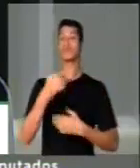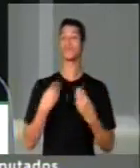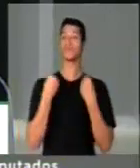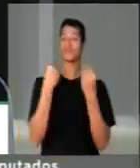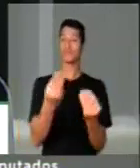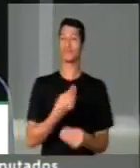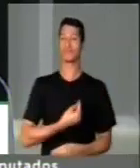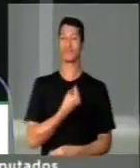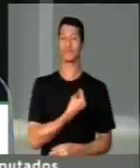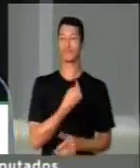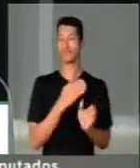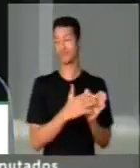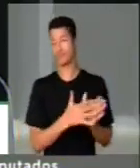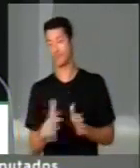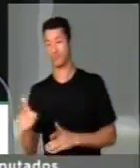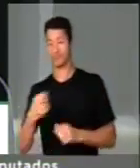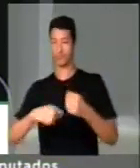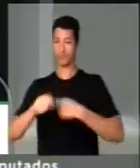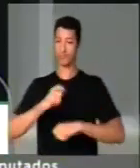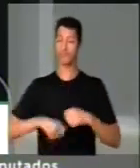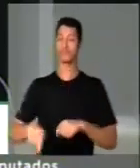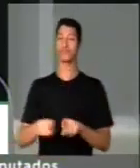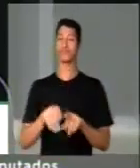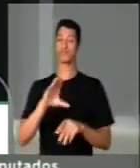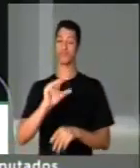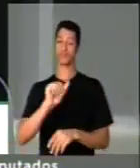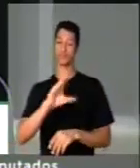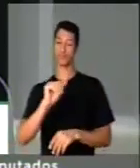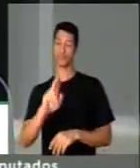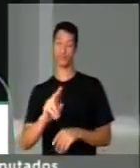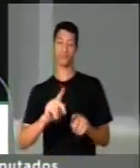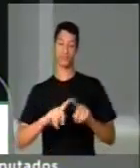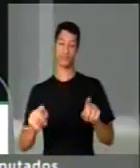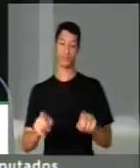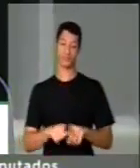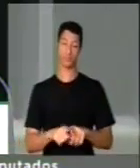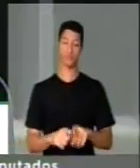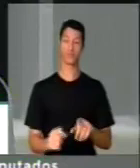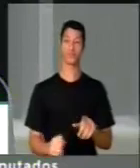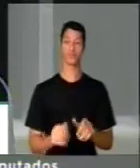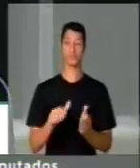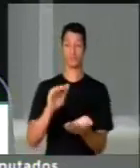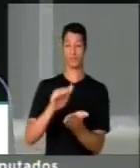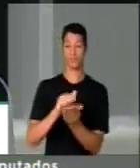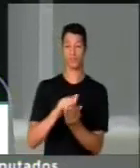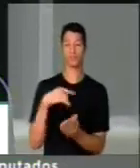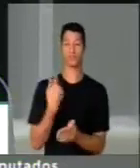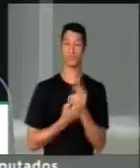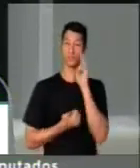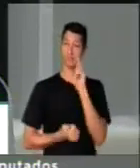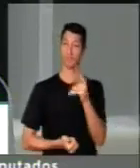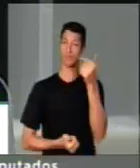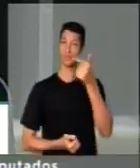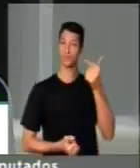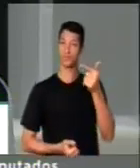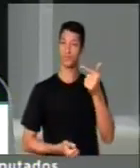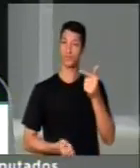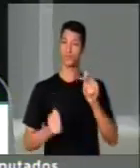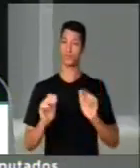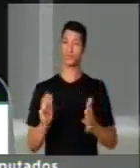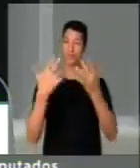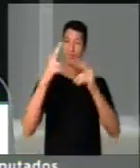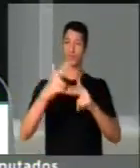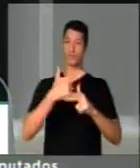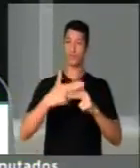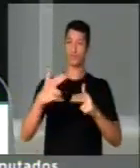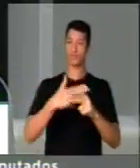dar longevidade à economia, ao negócio cacau. Mas mais do que isso, ali nós vimos, no segundo Festival